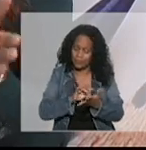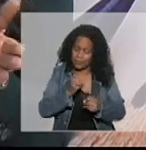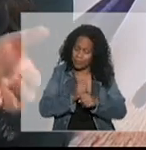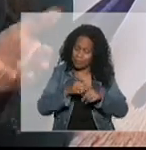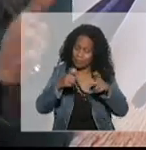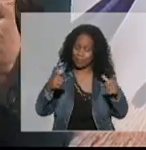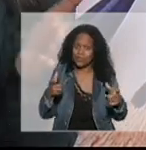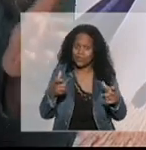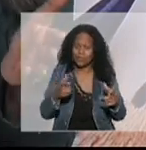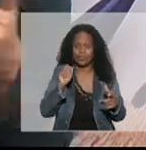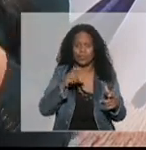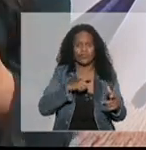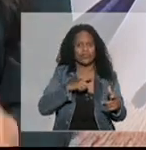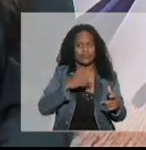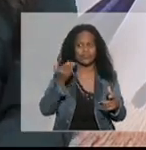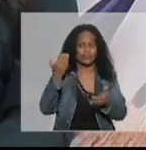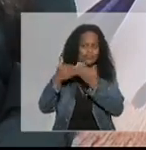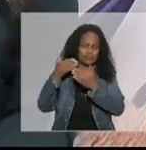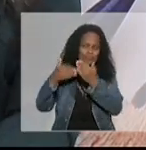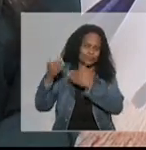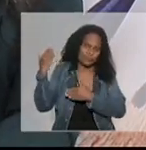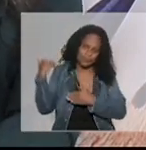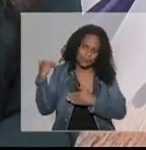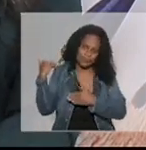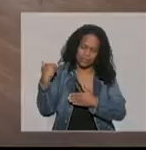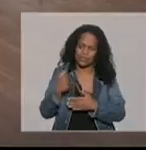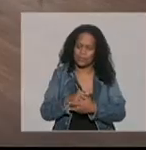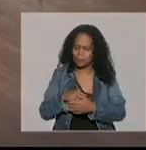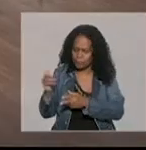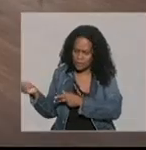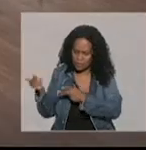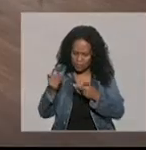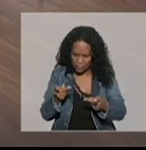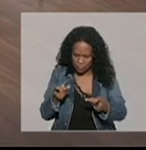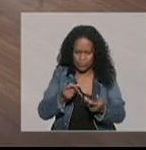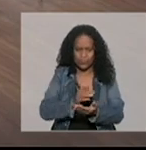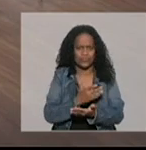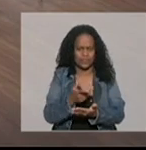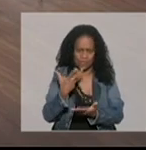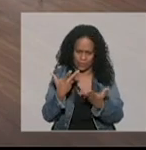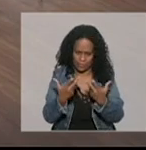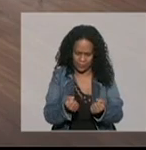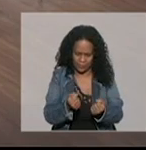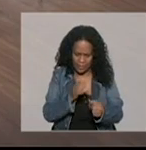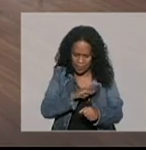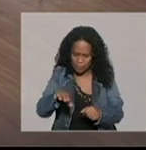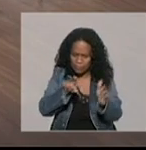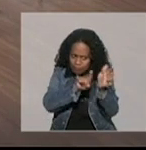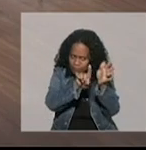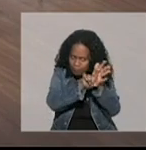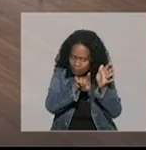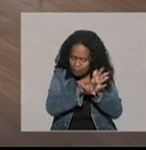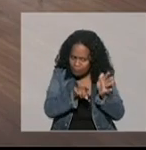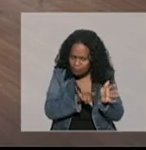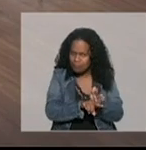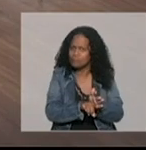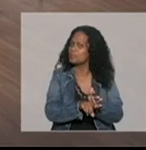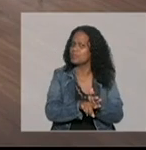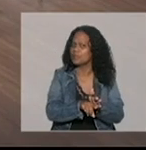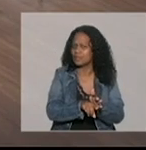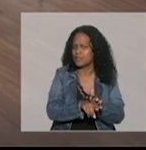vida maior do que a gente tinha há uns anos atrás. Numa das visitas que a gente recebeu, as crianças perguntaram muito